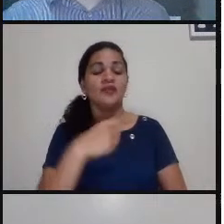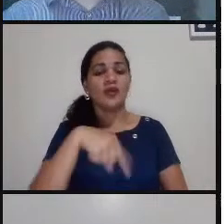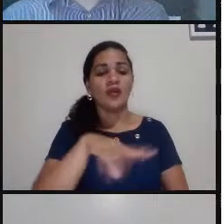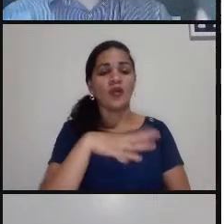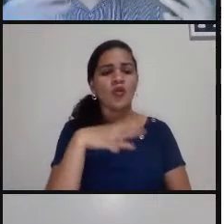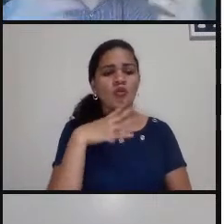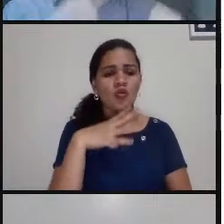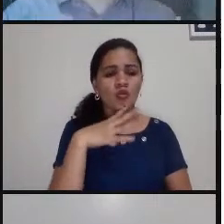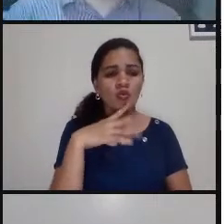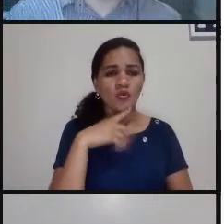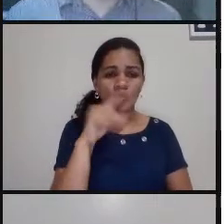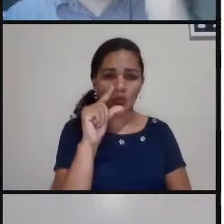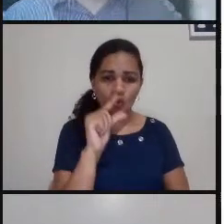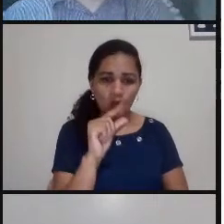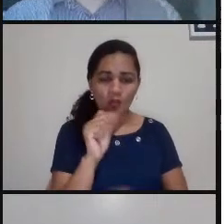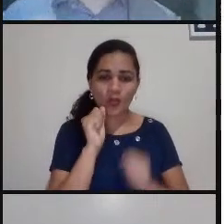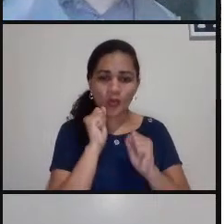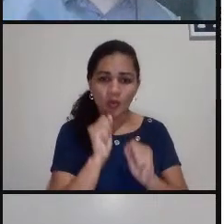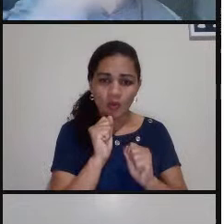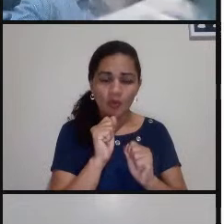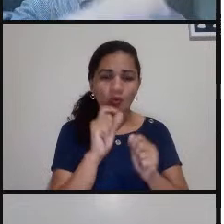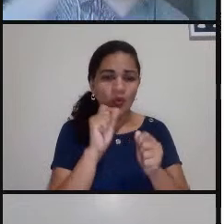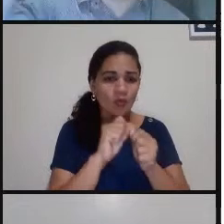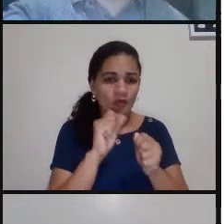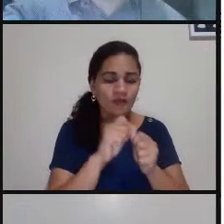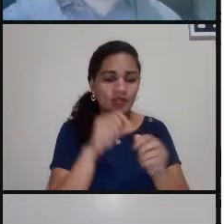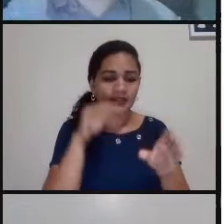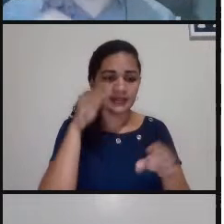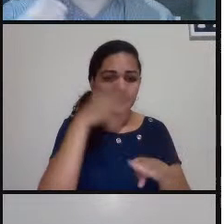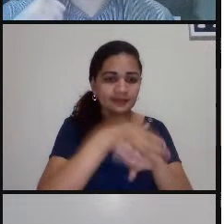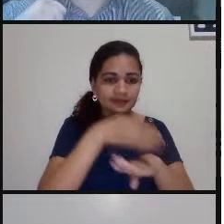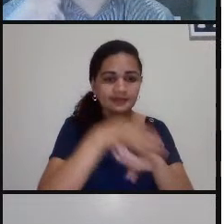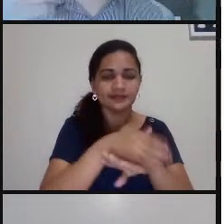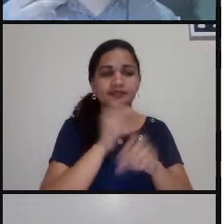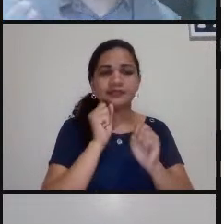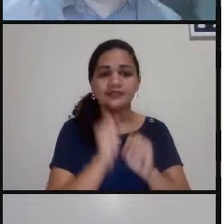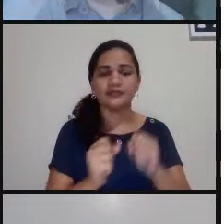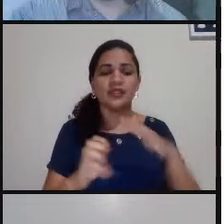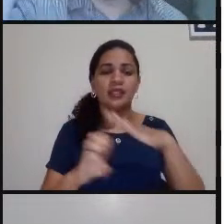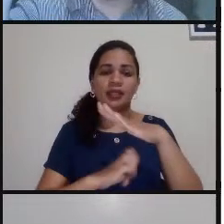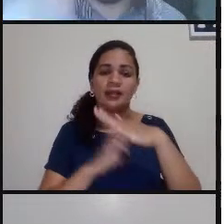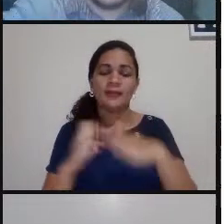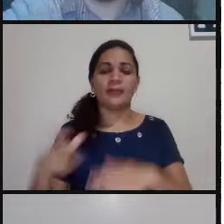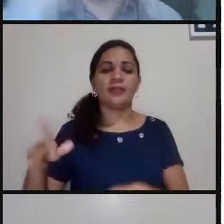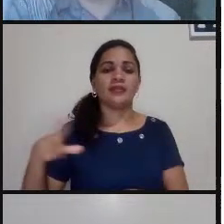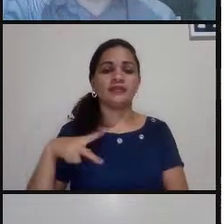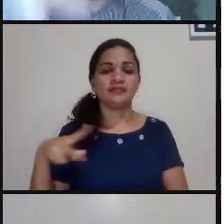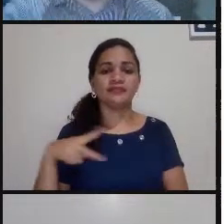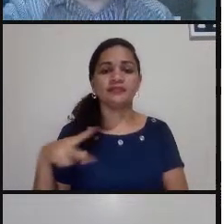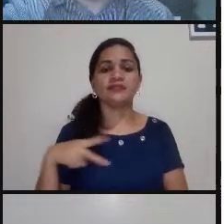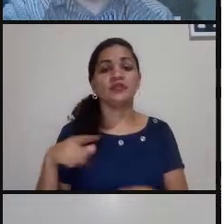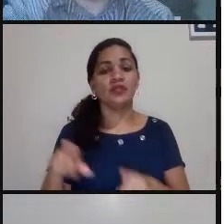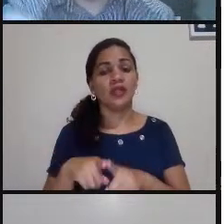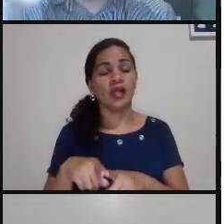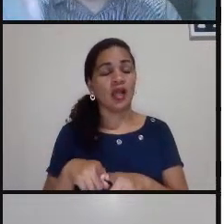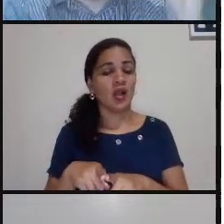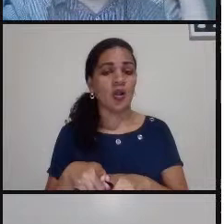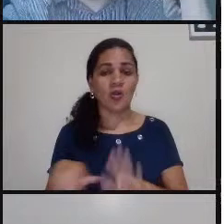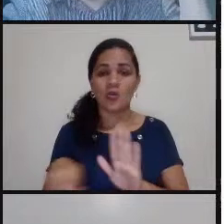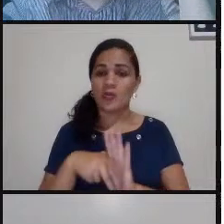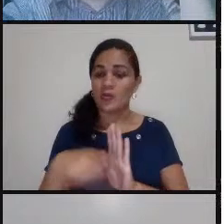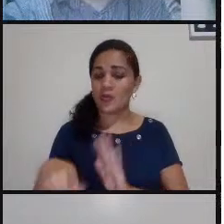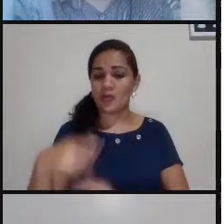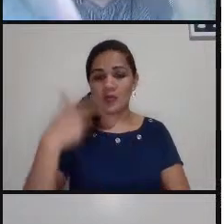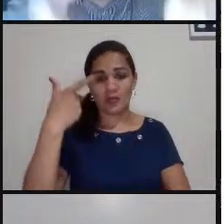mais sobre Como adotar o DS na sua organização seja pública seja privada ou até mesmo na sua vida pessoal com sua família